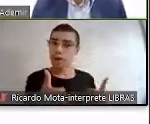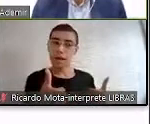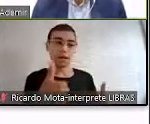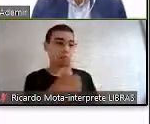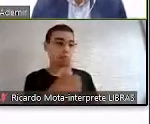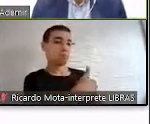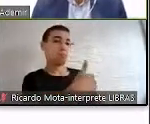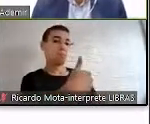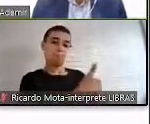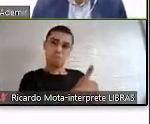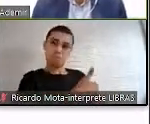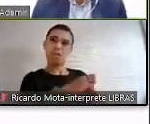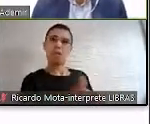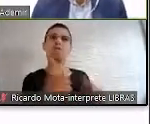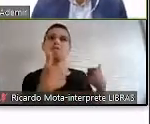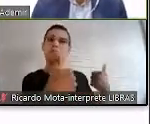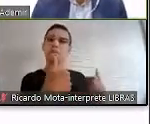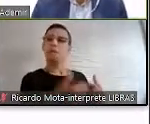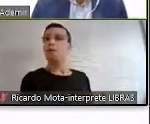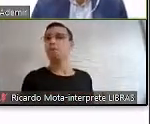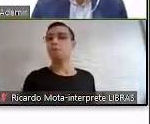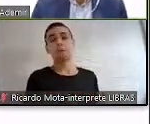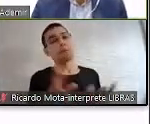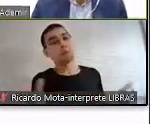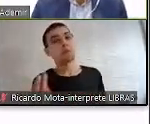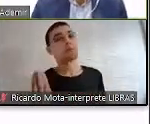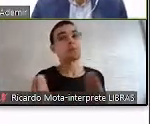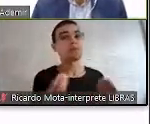baixa qualidade, e como está o terreno.